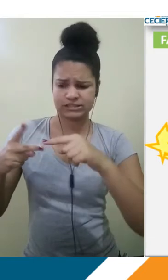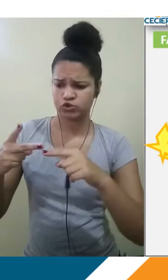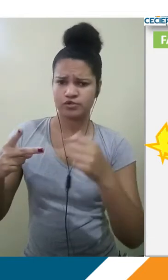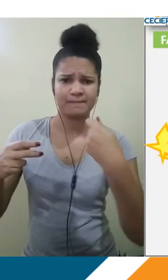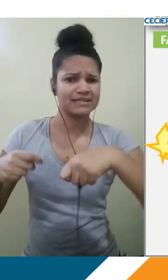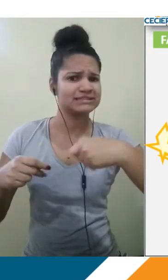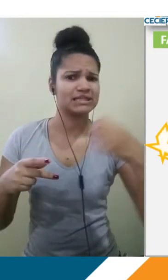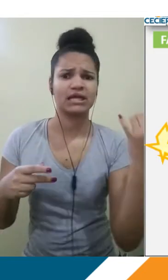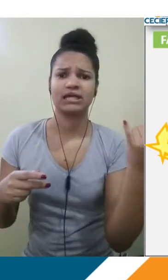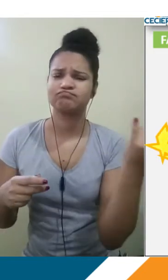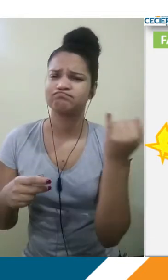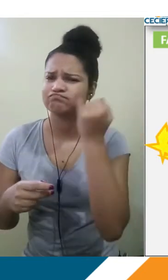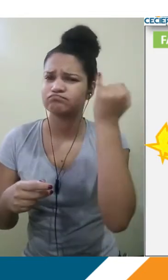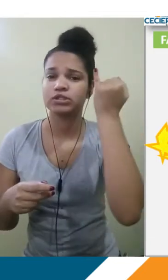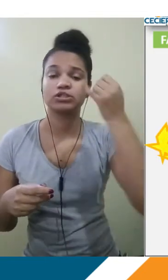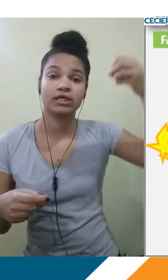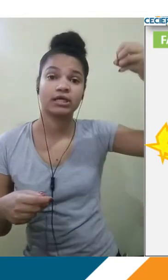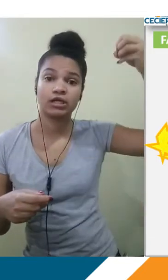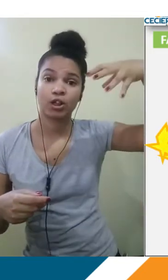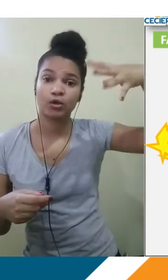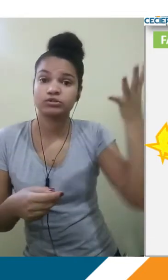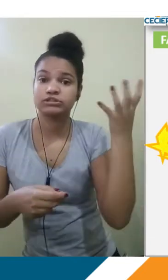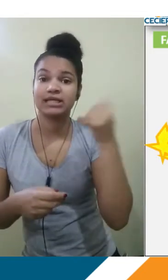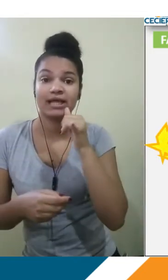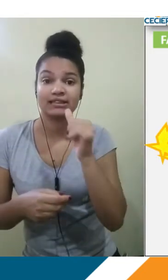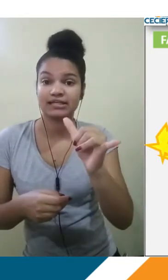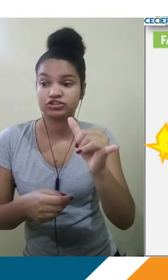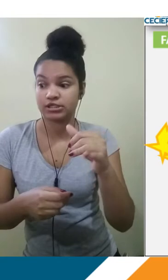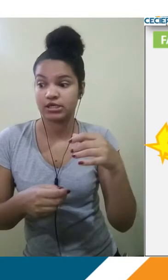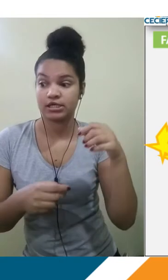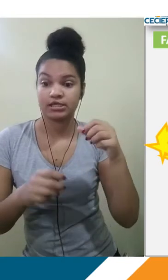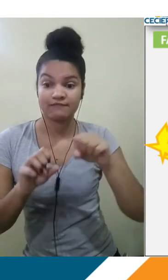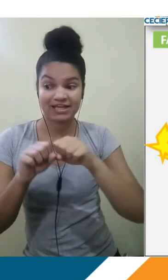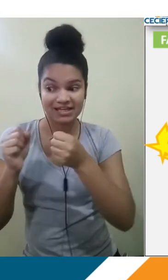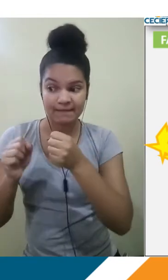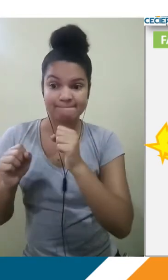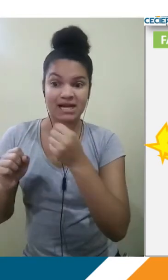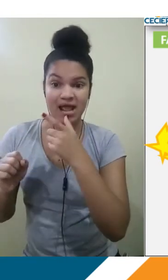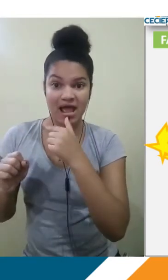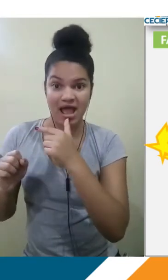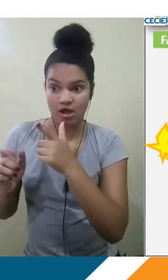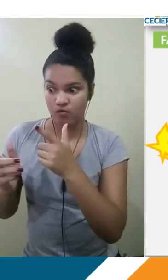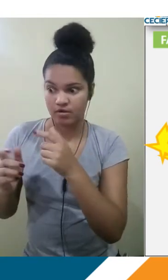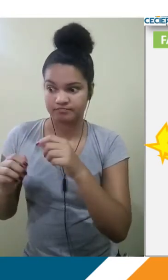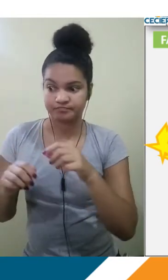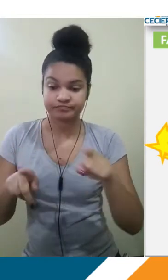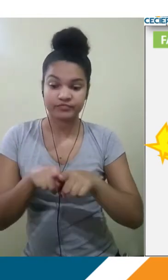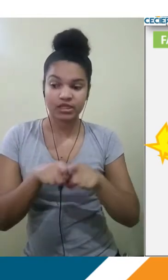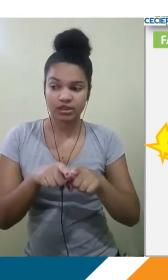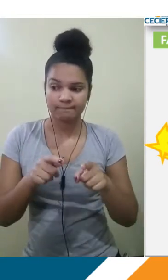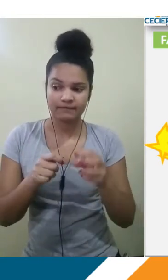da energia da luz, que vai quebrar moléculas de água na fotólise e excitar os elétrons da clorofila